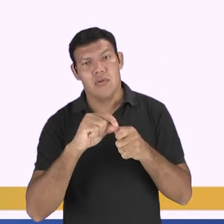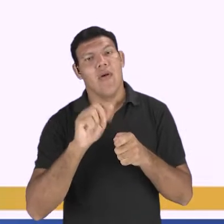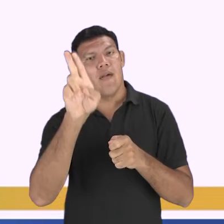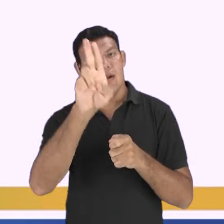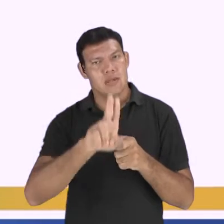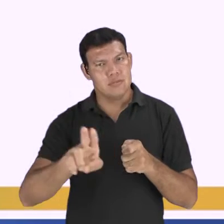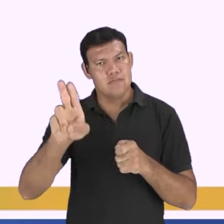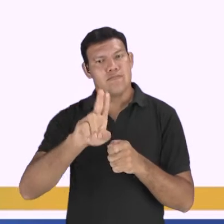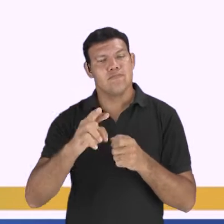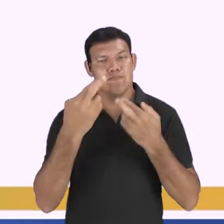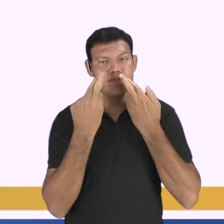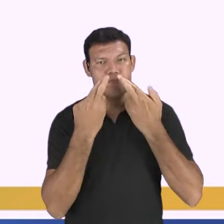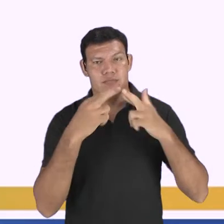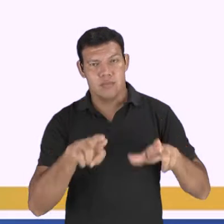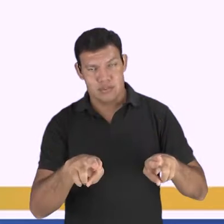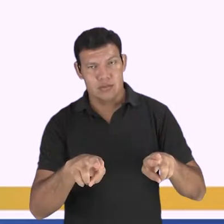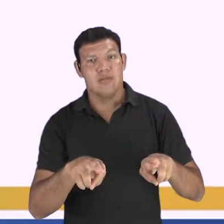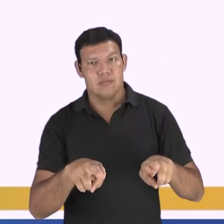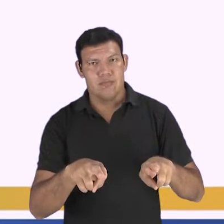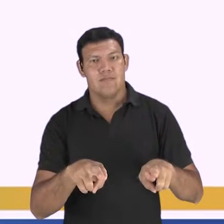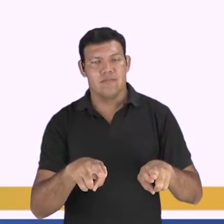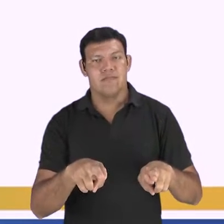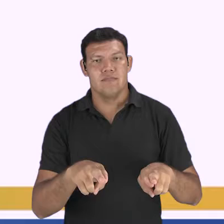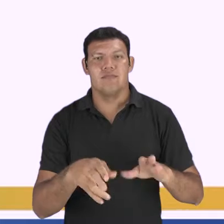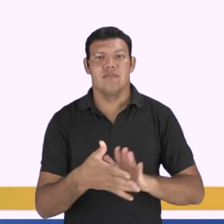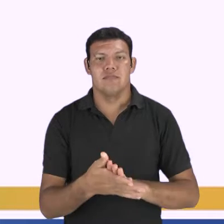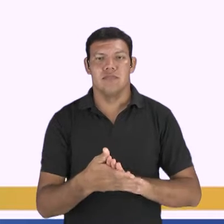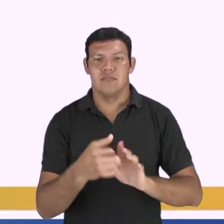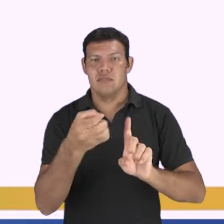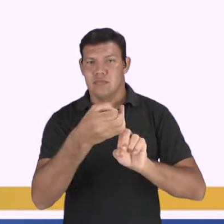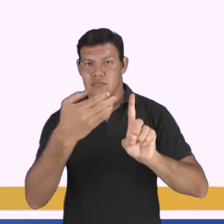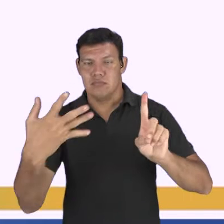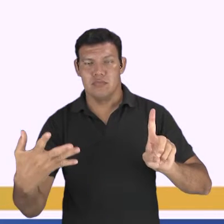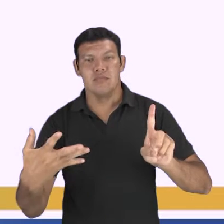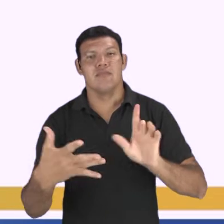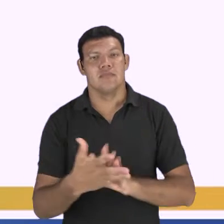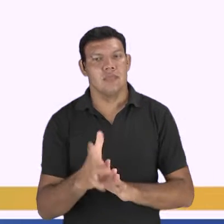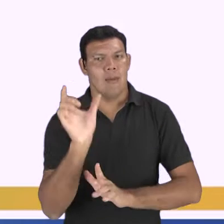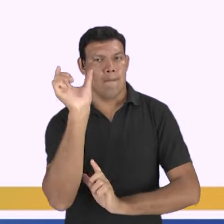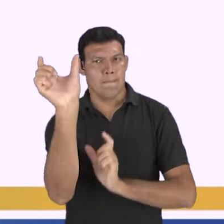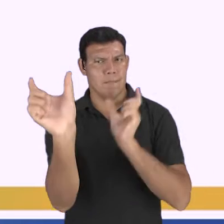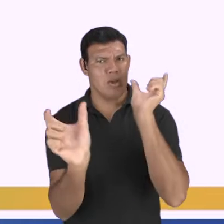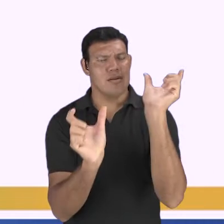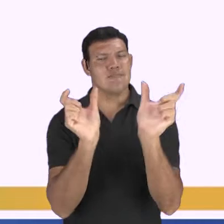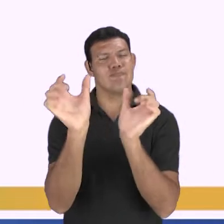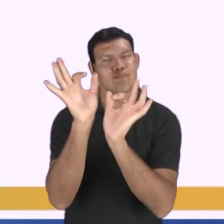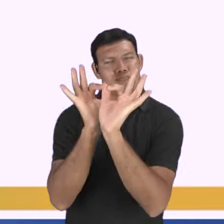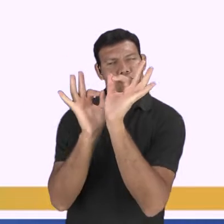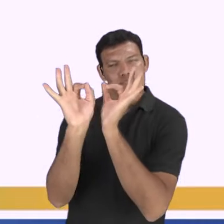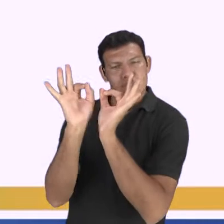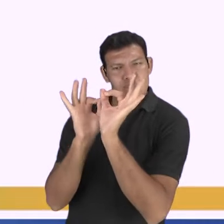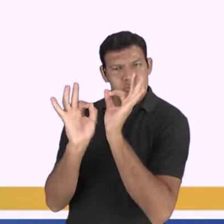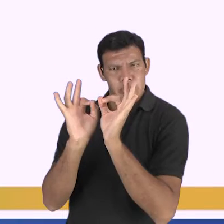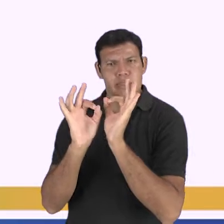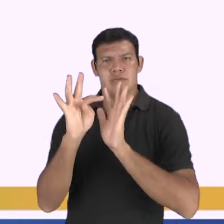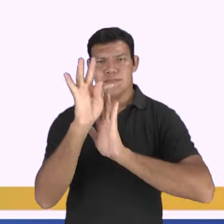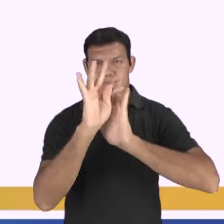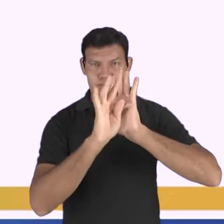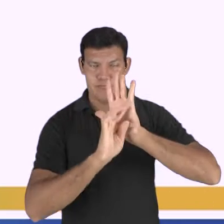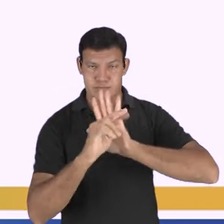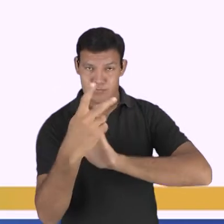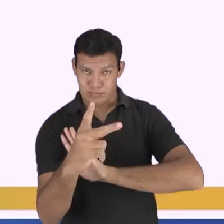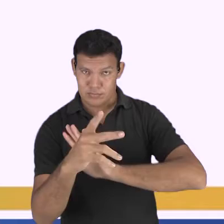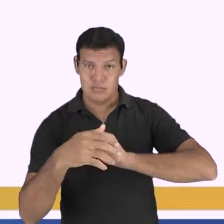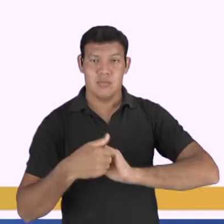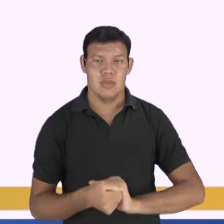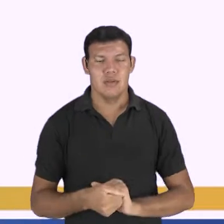desse recurso, desses operadores, dessas expressões, tá? Para organizar seu texto, certo? Usar ali